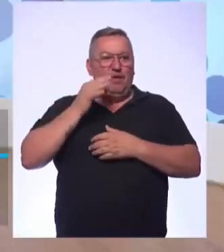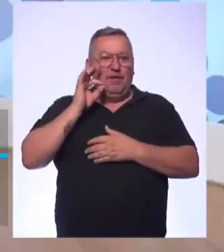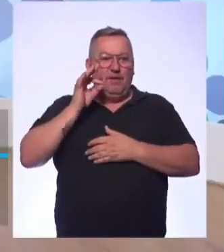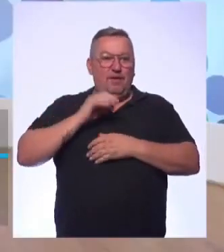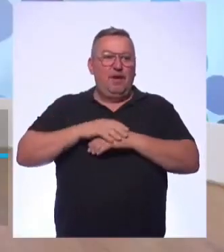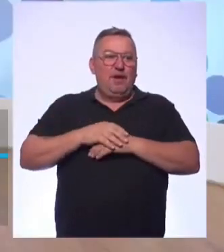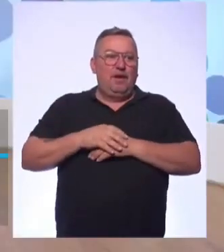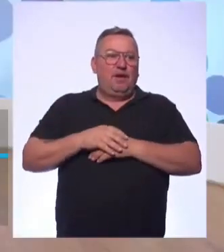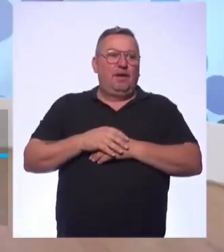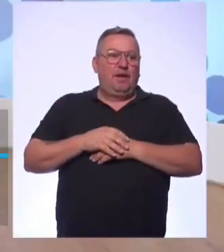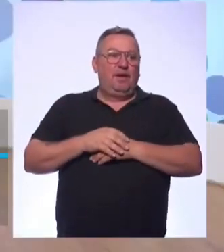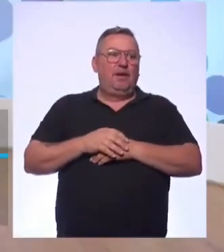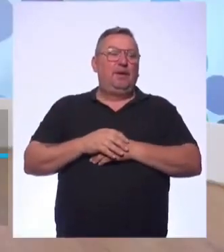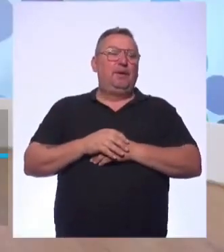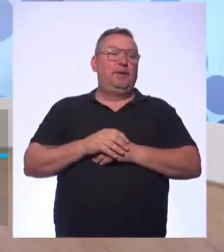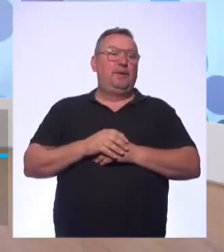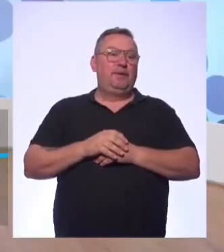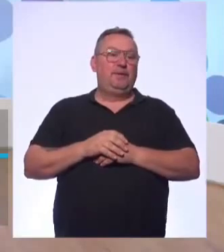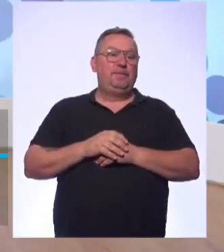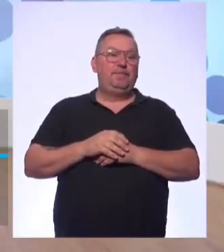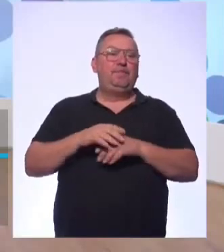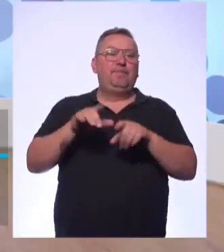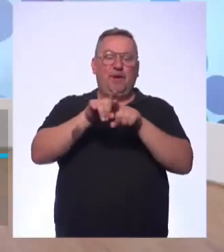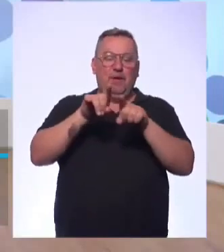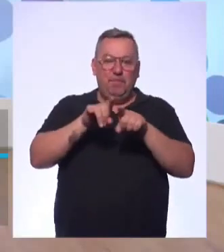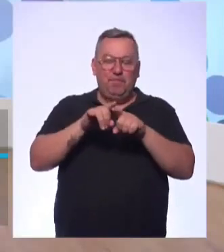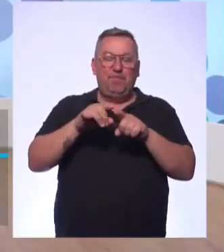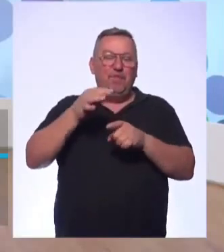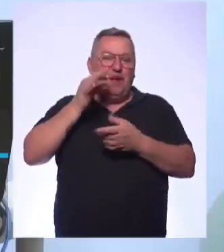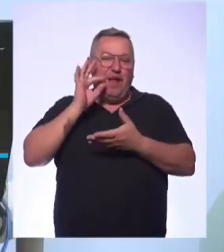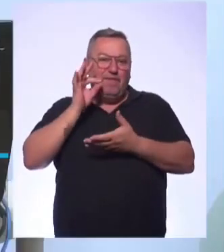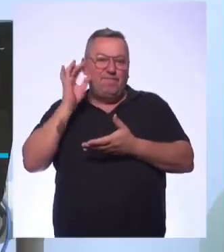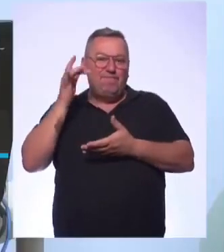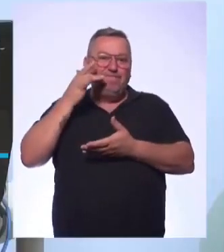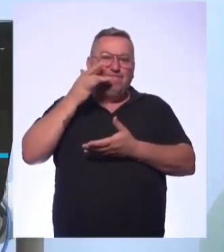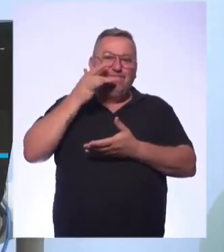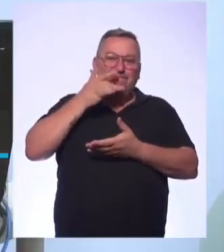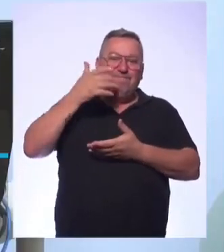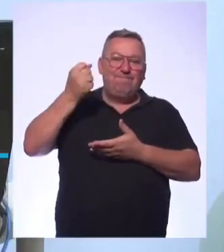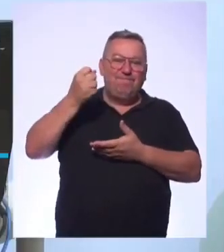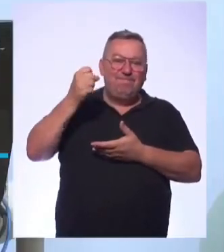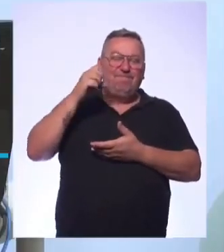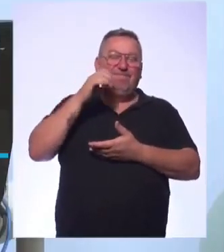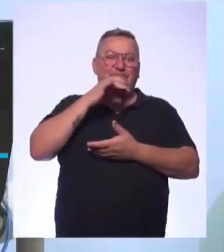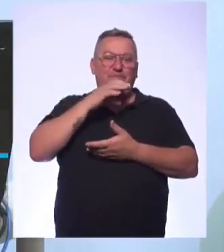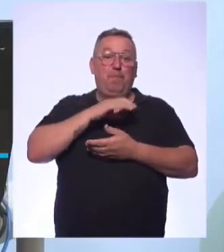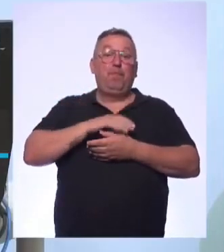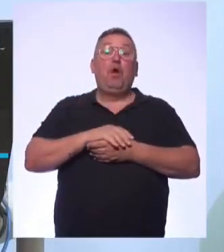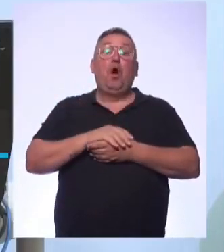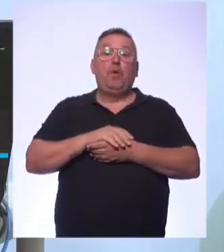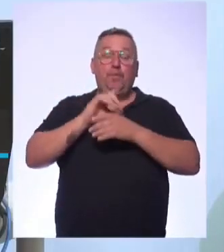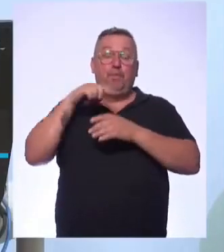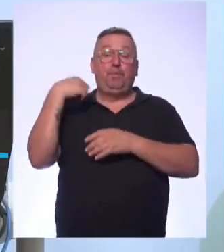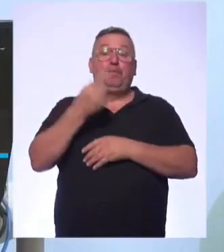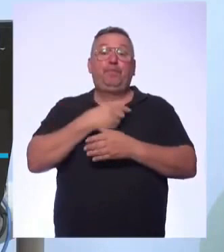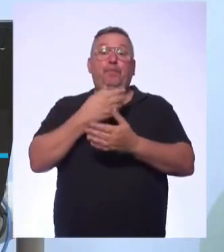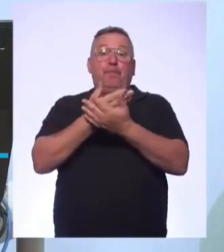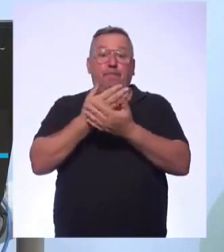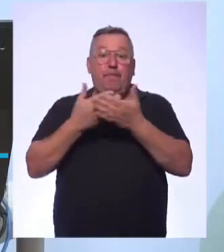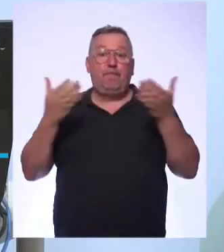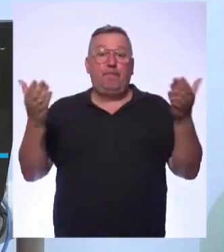Nosso café, né, Andréia? Então, Tomando seguinte. um leitinho quente. Vamos lá. Isso, um cafezinho com leitinho quente. Seguinte, amores, nossa aula de hoje